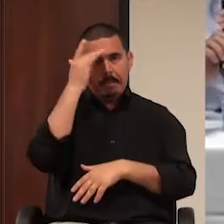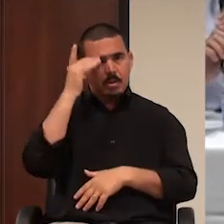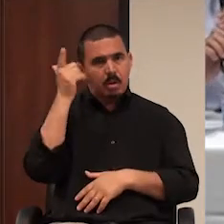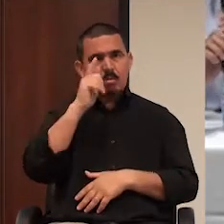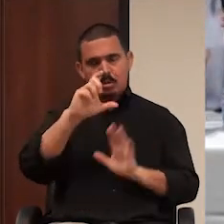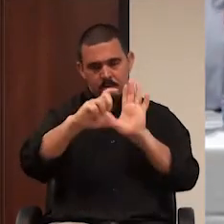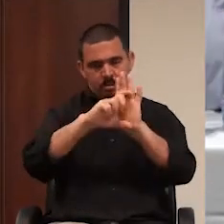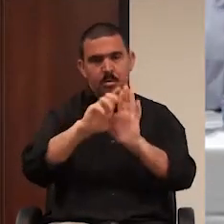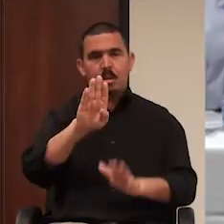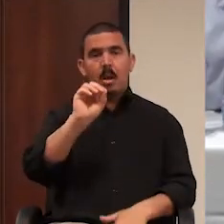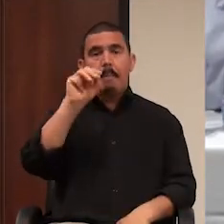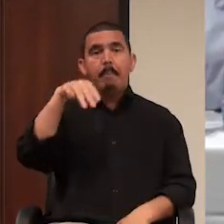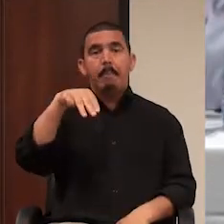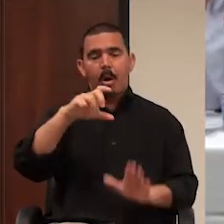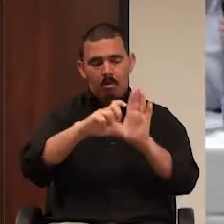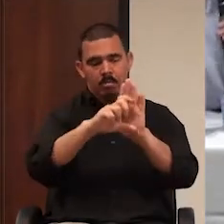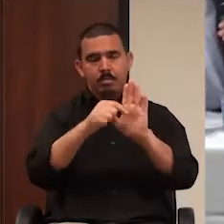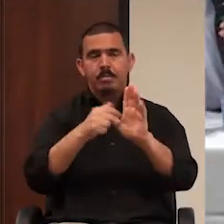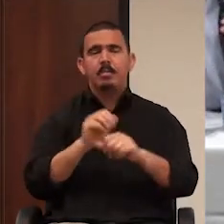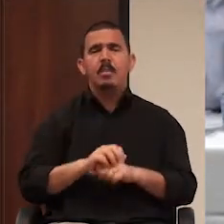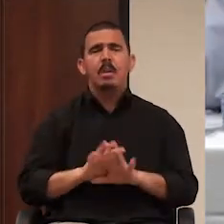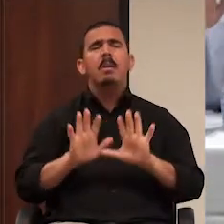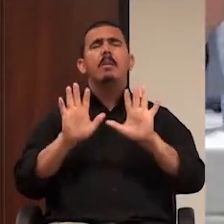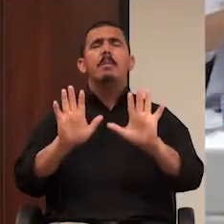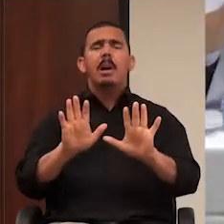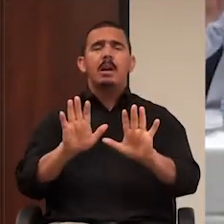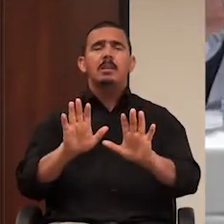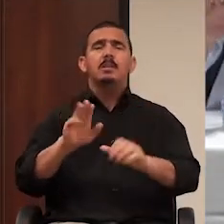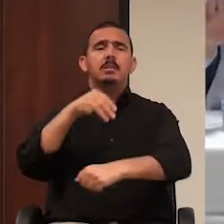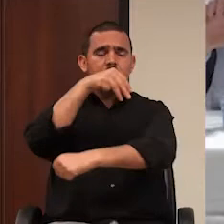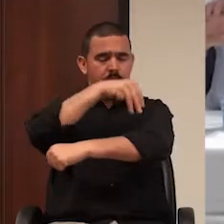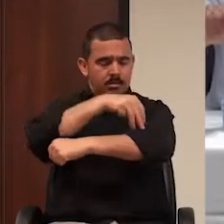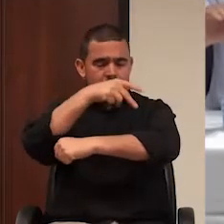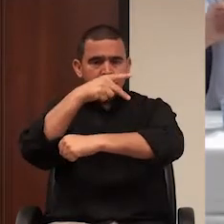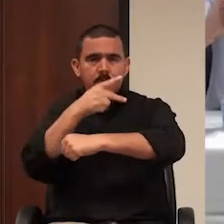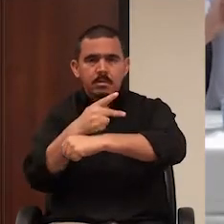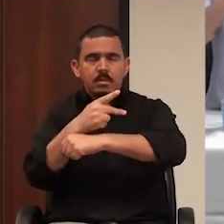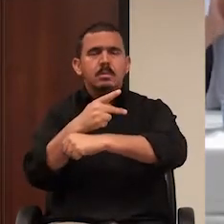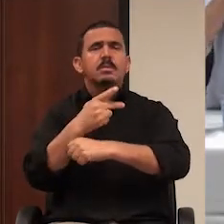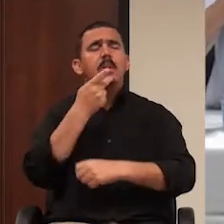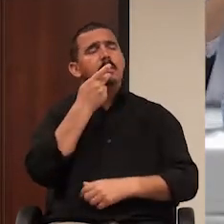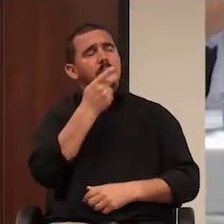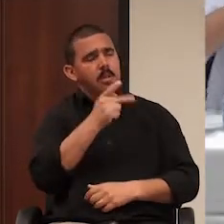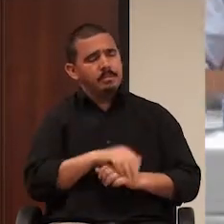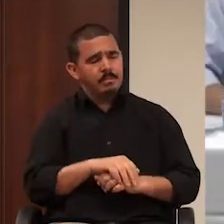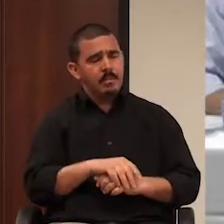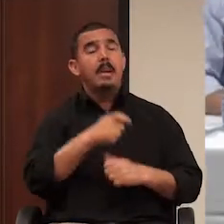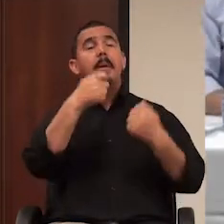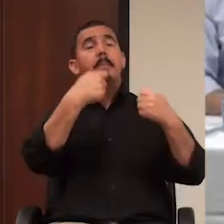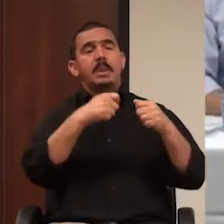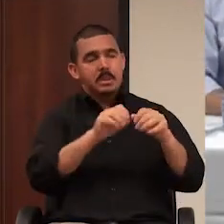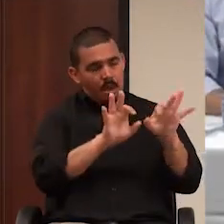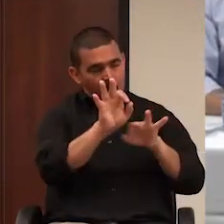né? E aí o Ministério Público falou, olha, quero que seja regularizada